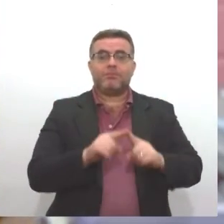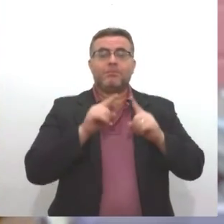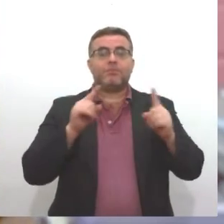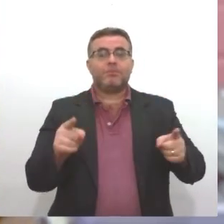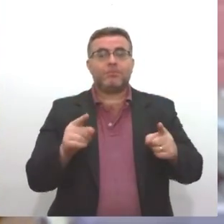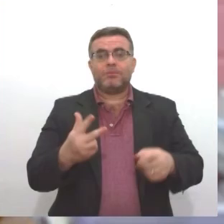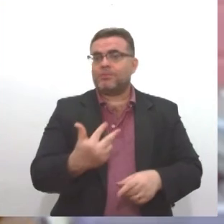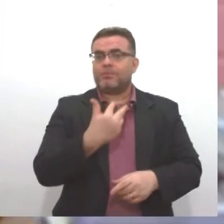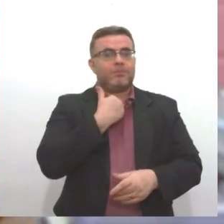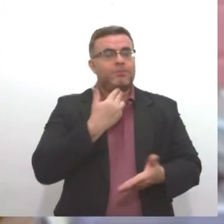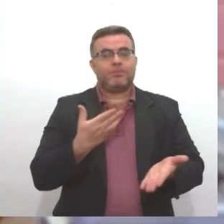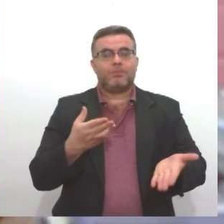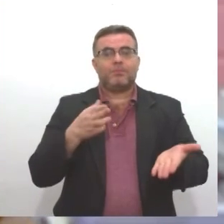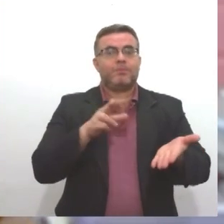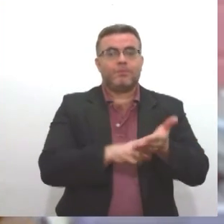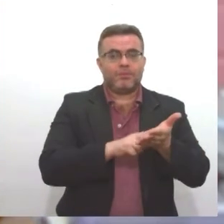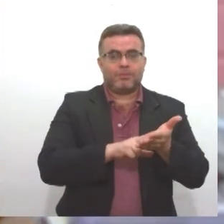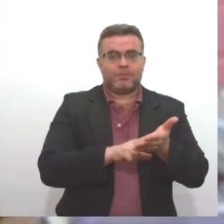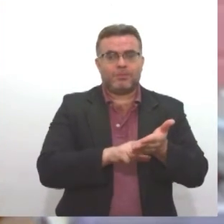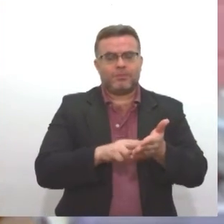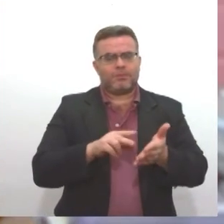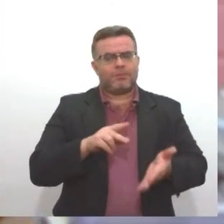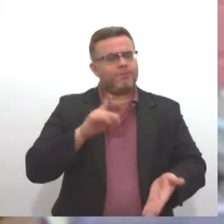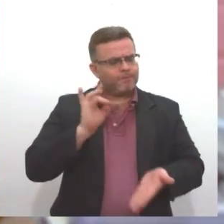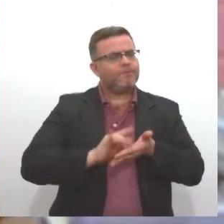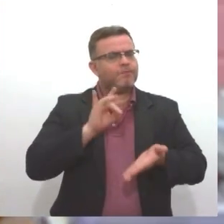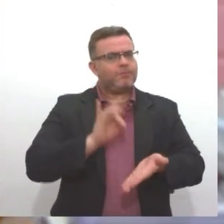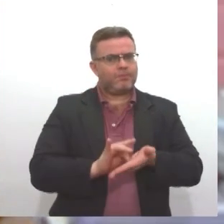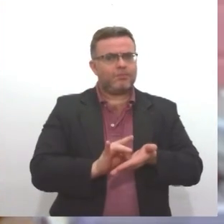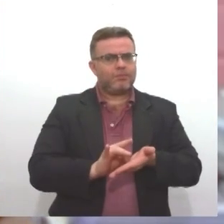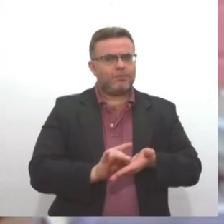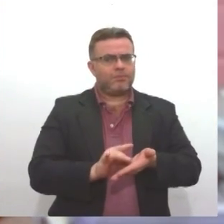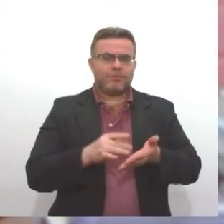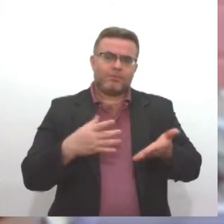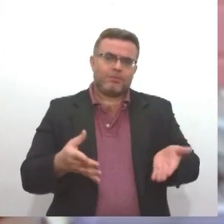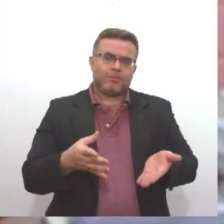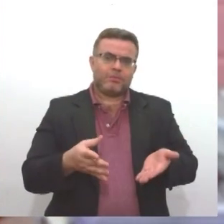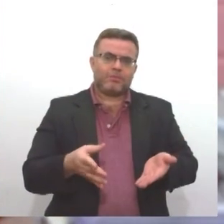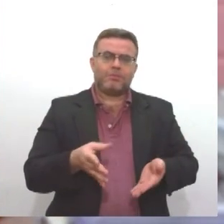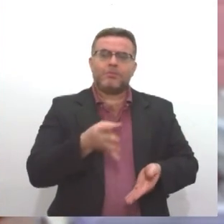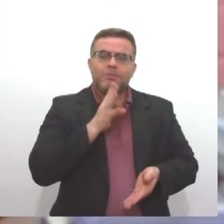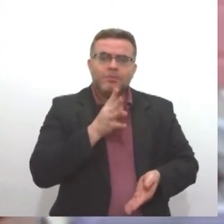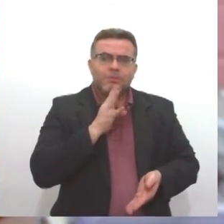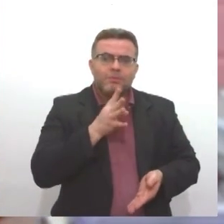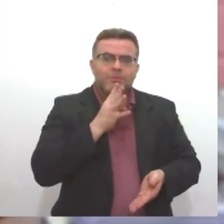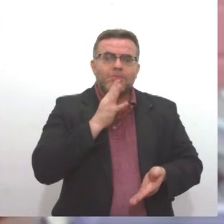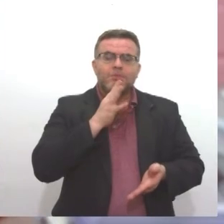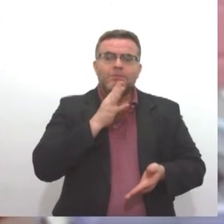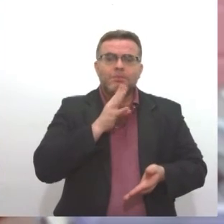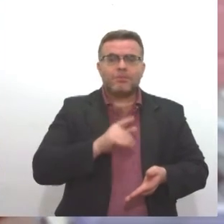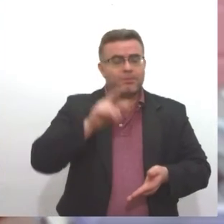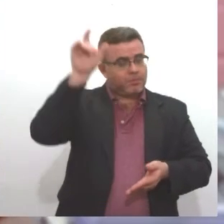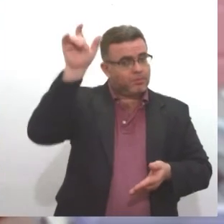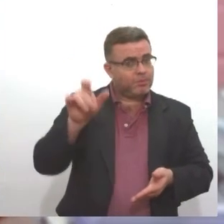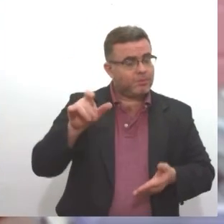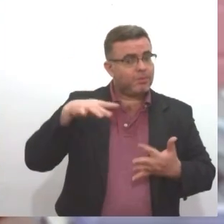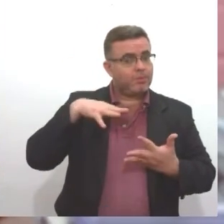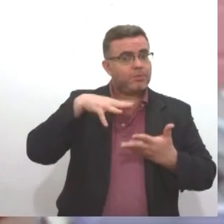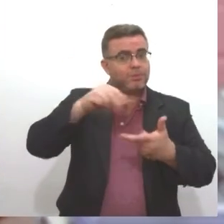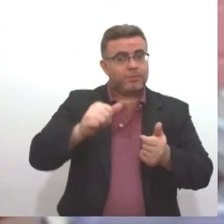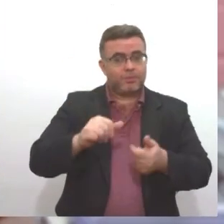também não posso afirmar categoricamente que eu conheço o suficiente do mundo, do universo, das pessoas,